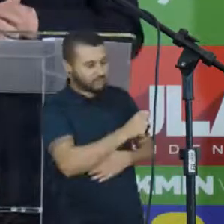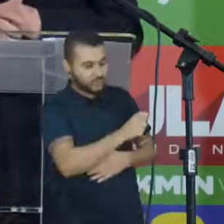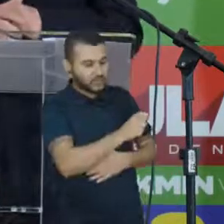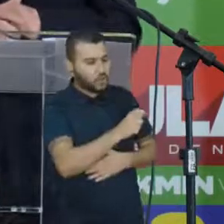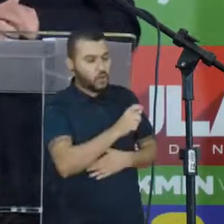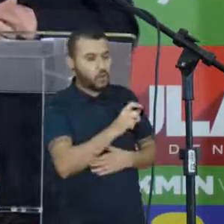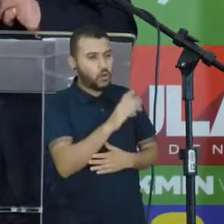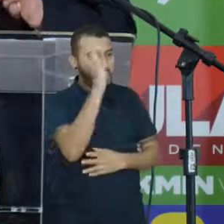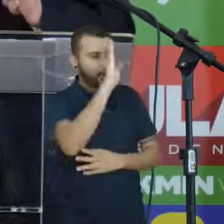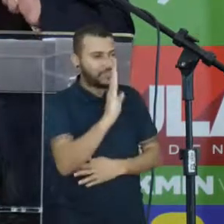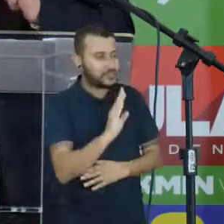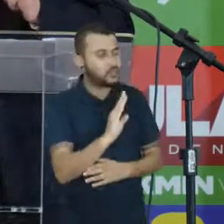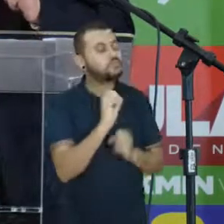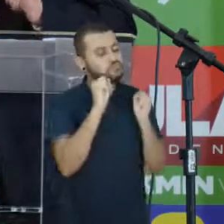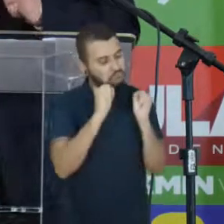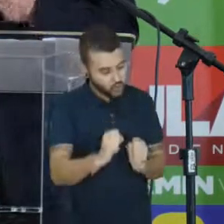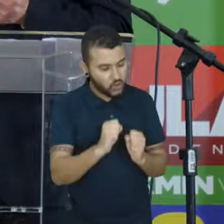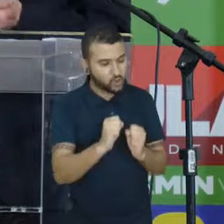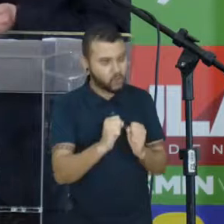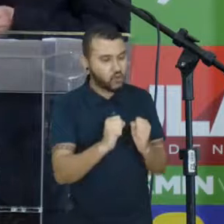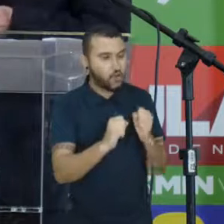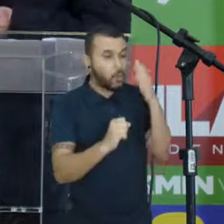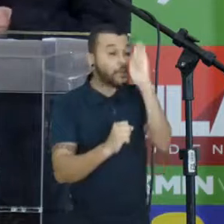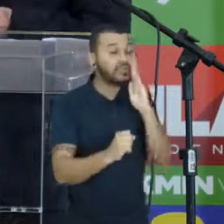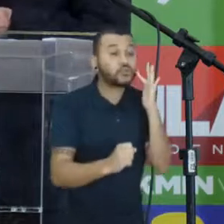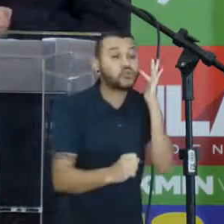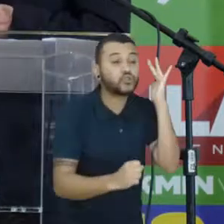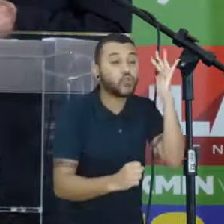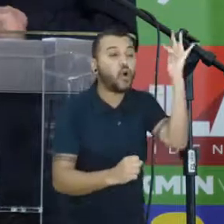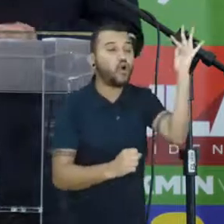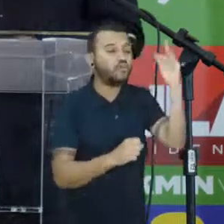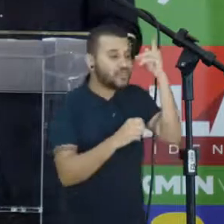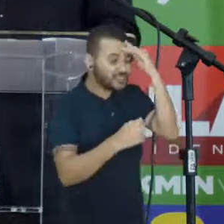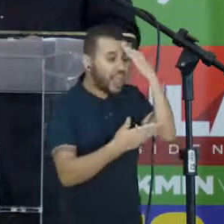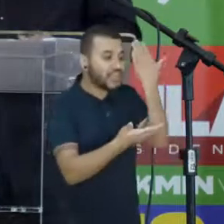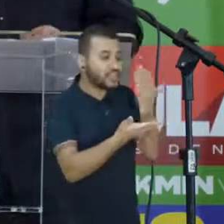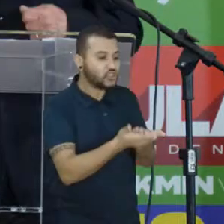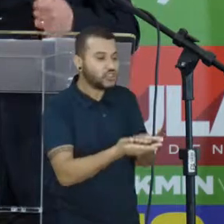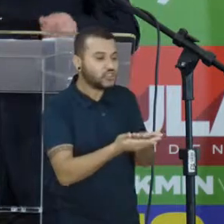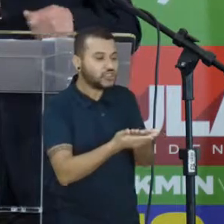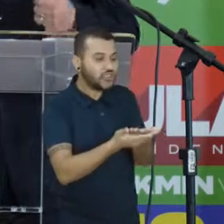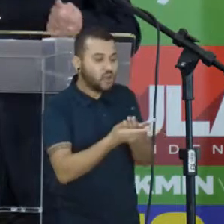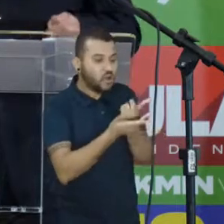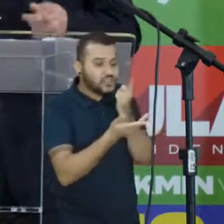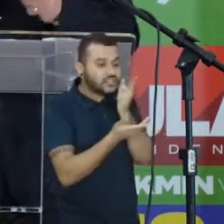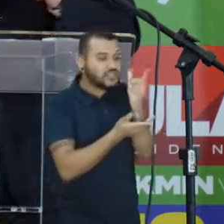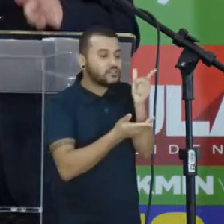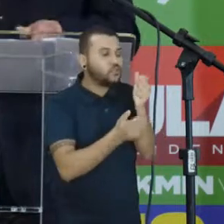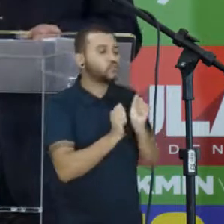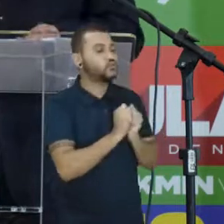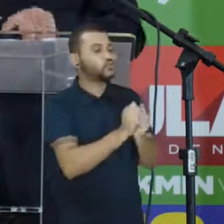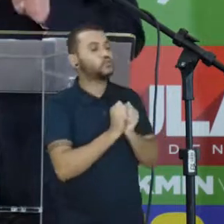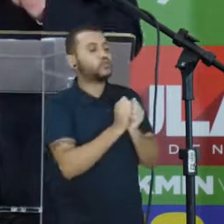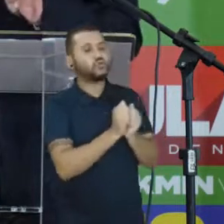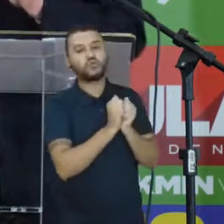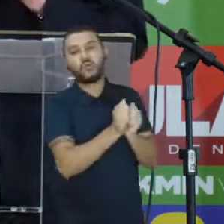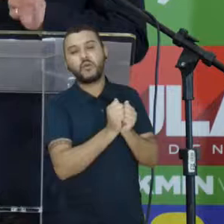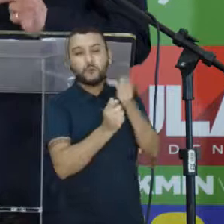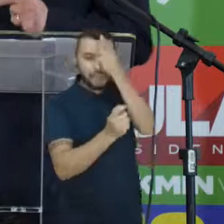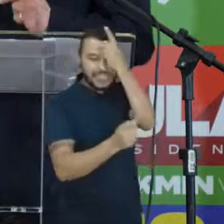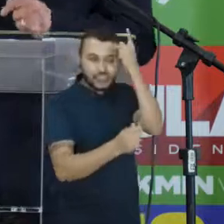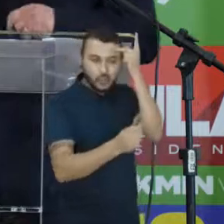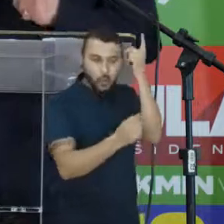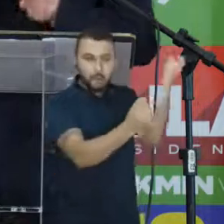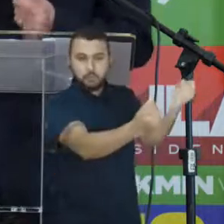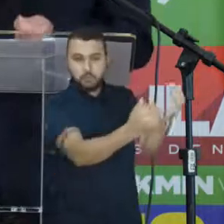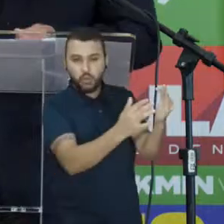sonha, esse Brasil que você despertou, junto a milhões e milhões e milhões de brasileiros, mas, sobretudo,